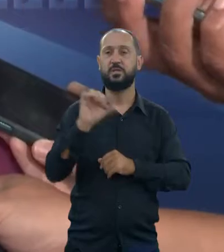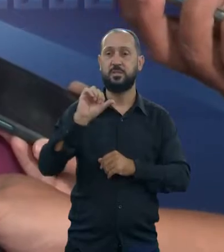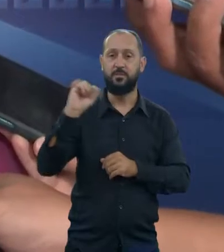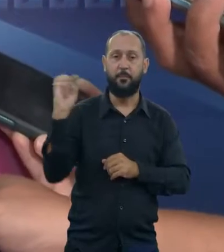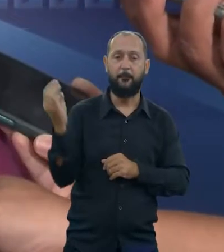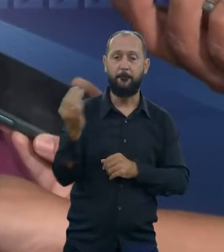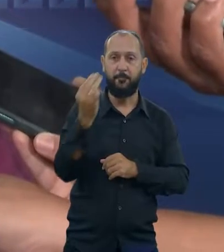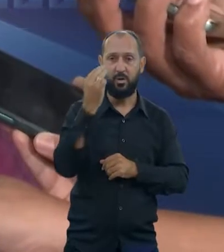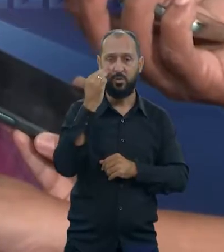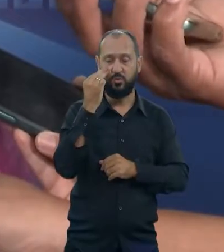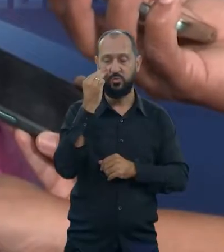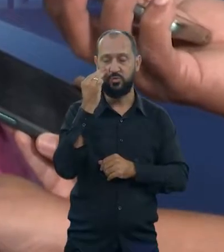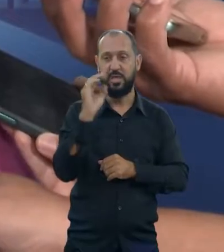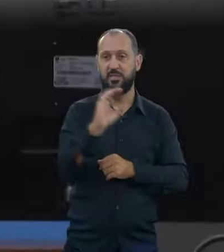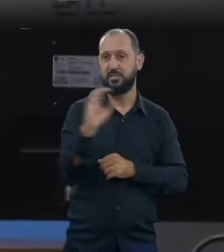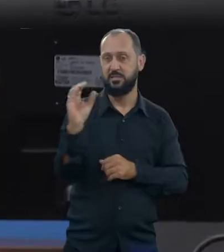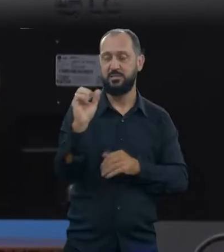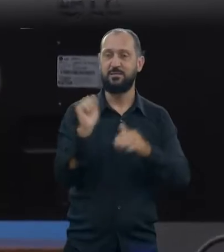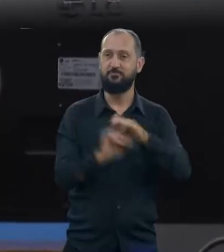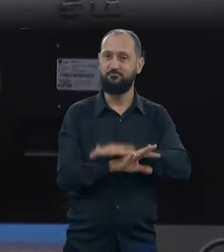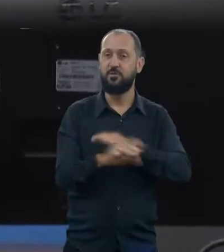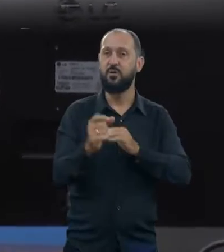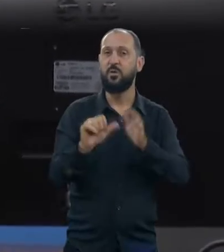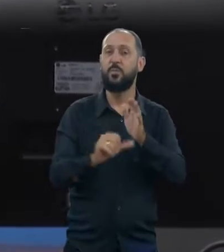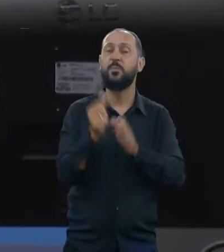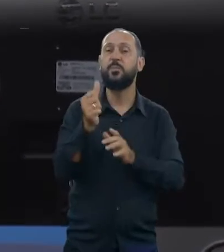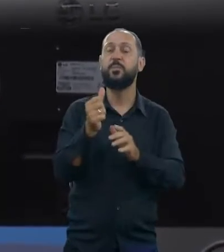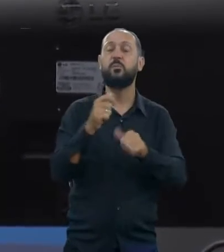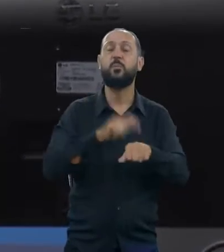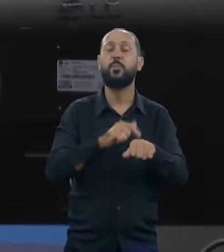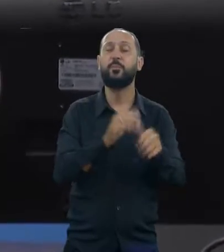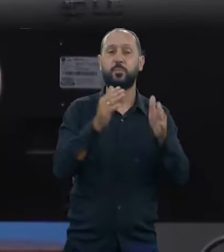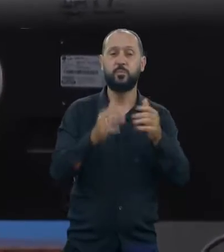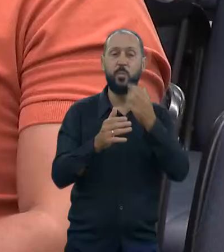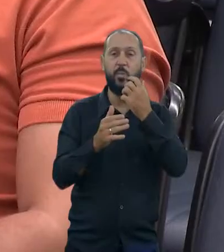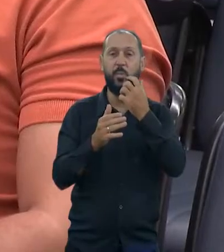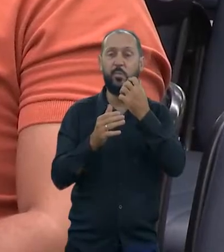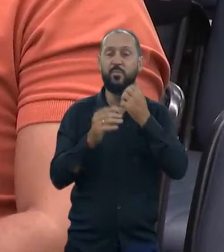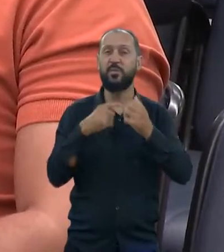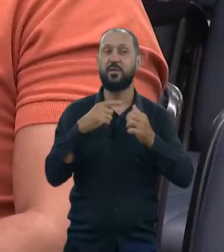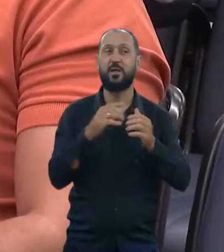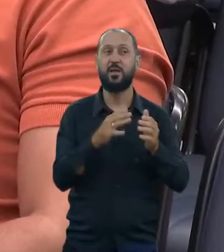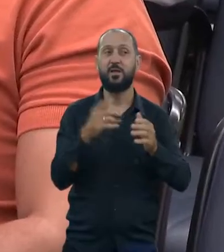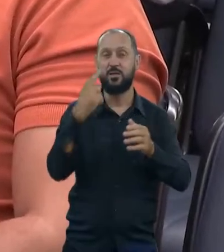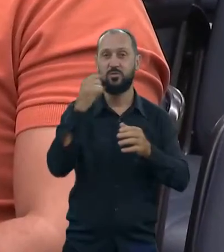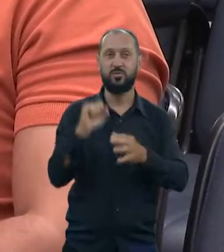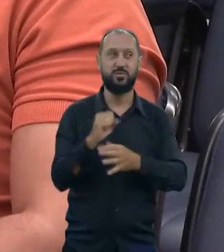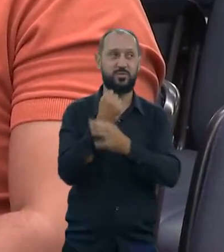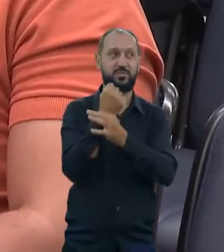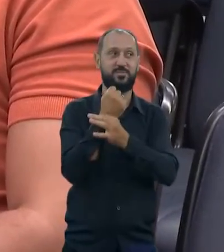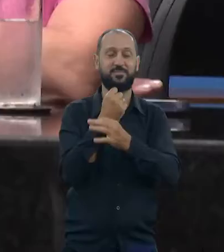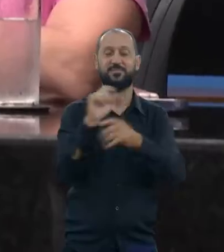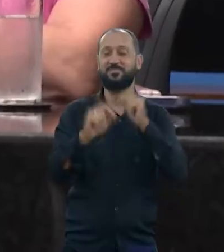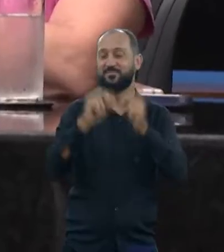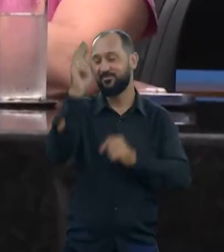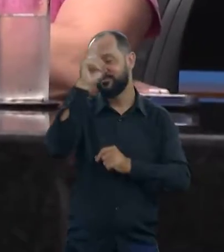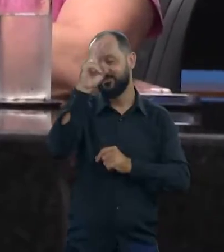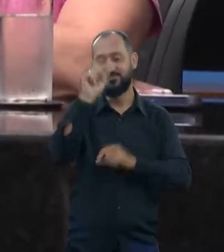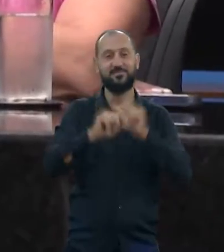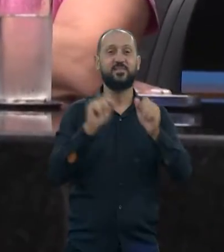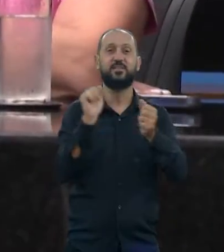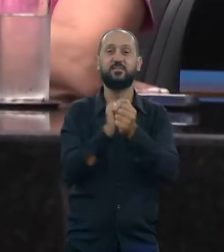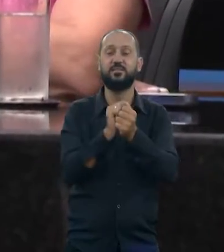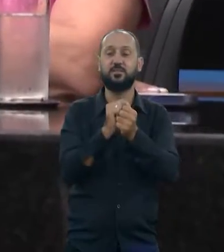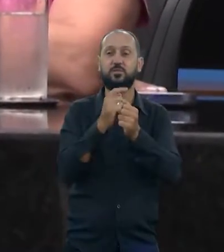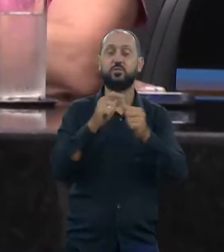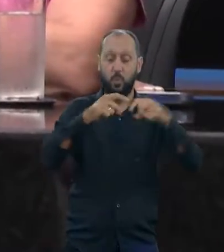hoje 6.700.000 na conta. E falta agora a primeira fase, que a gente chama de primeira fase, que é toda essa parte de segurança. Nós temos que lembrar